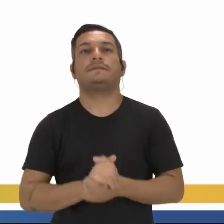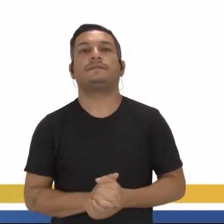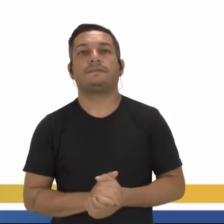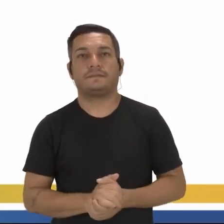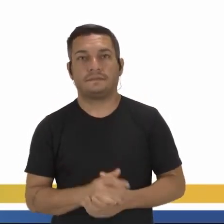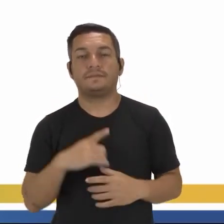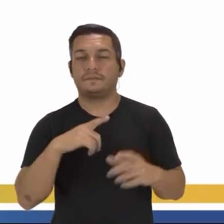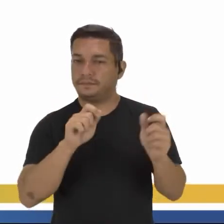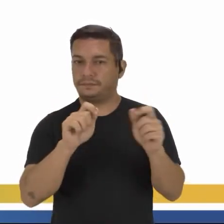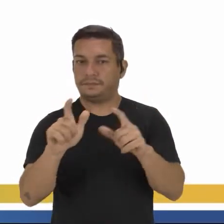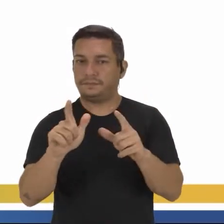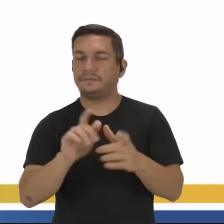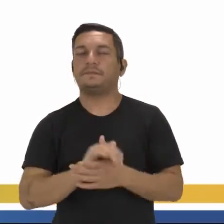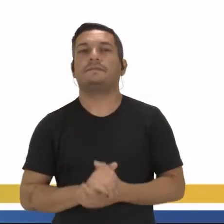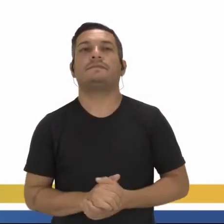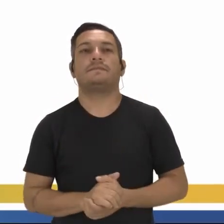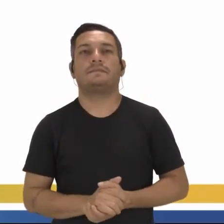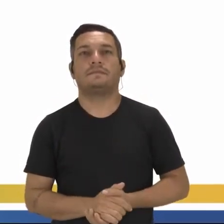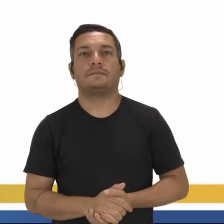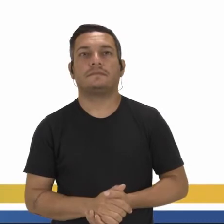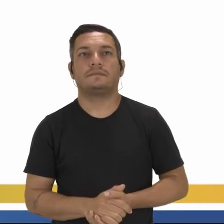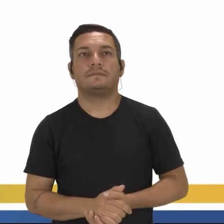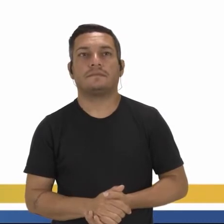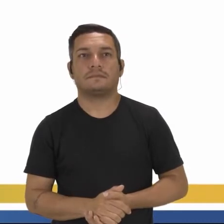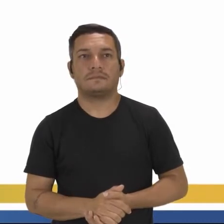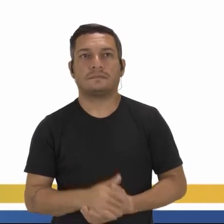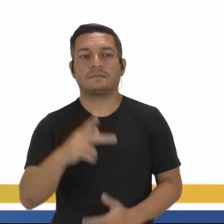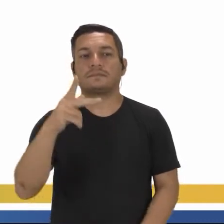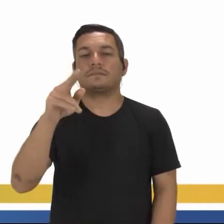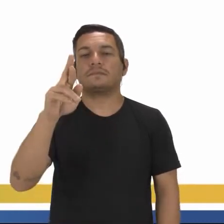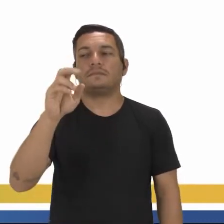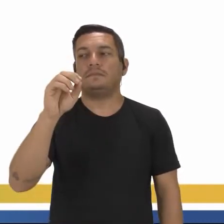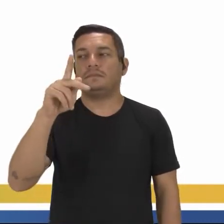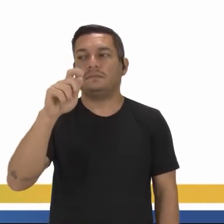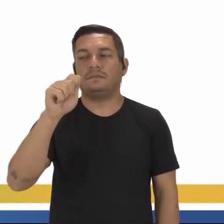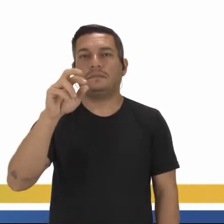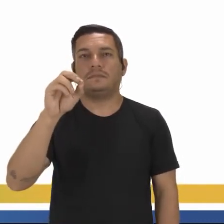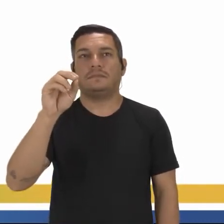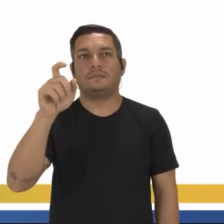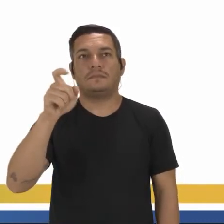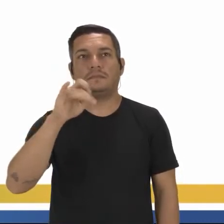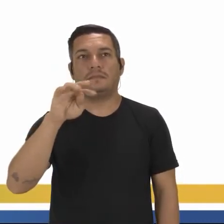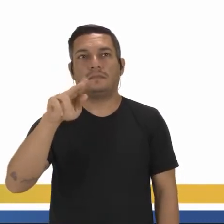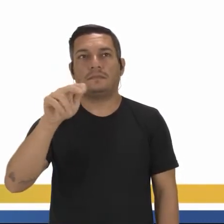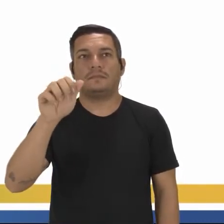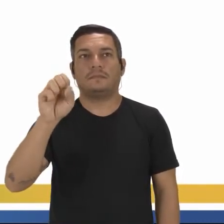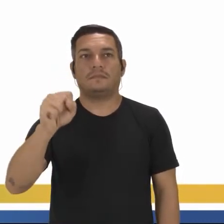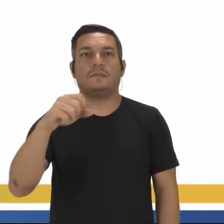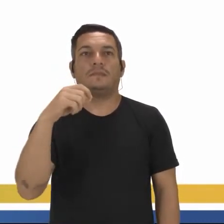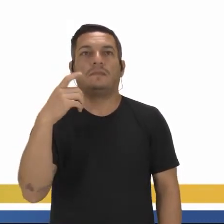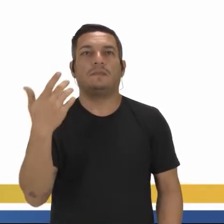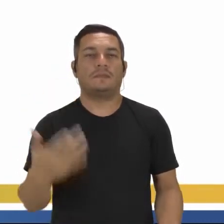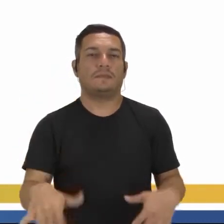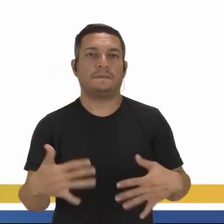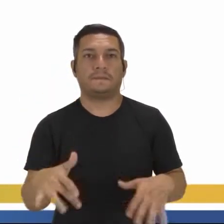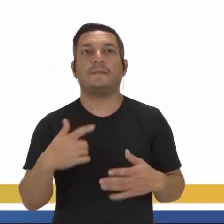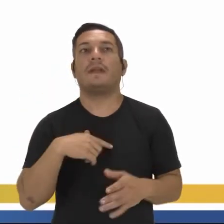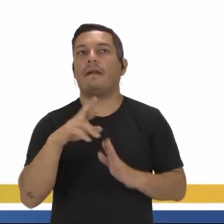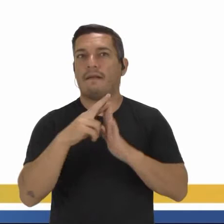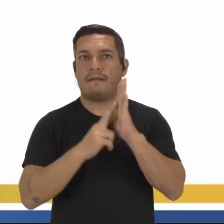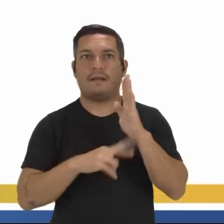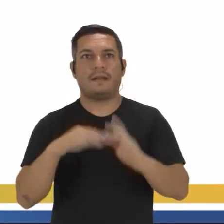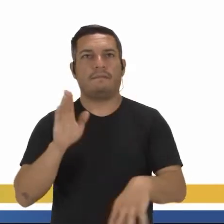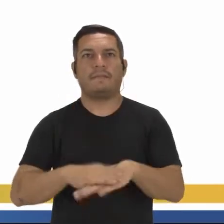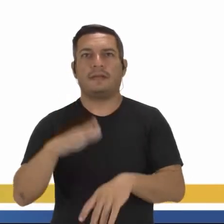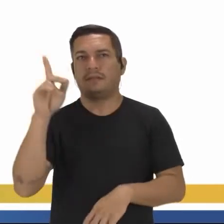como tem aí no quadro na tabela. E as palavras proparoxítonas? Nossa, gente, essa é a regra